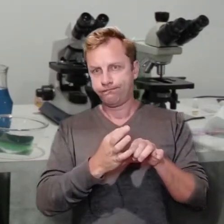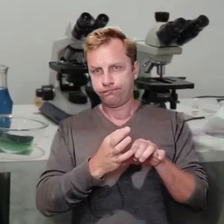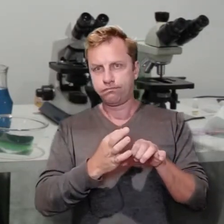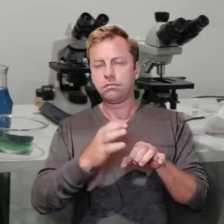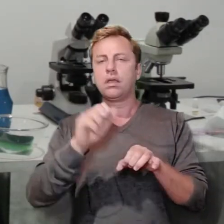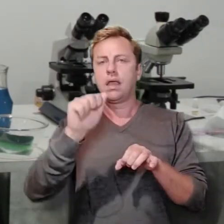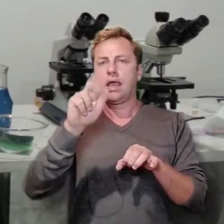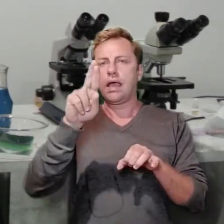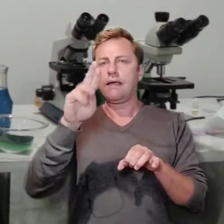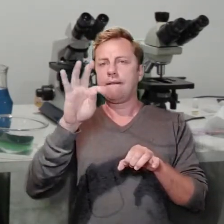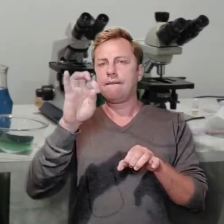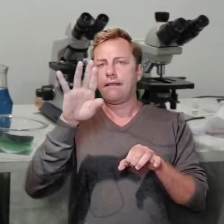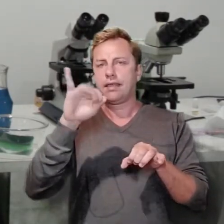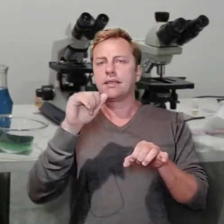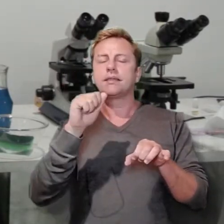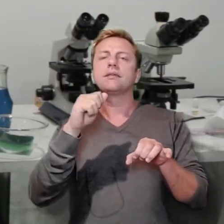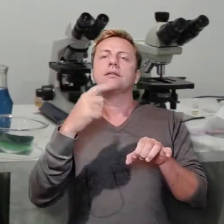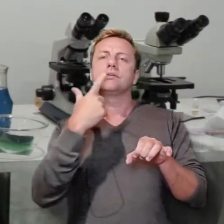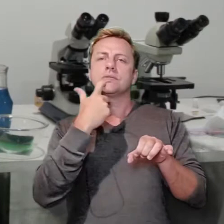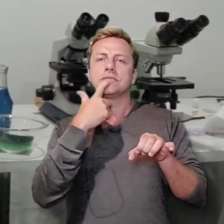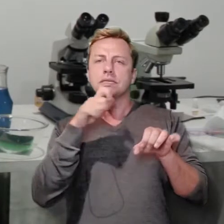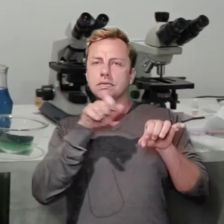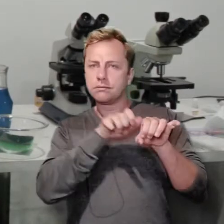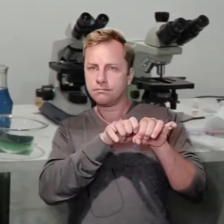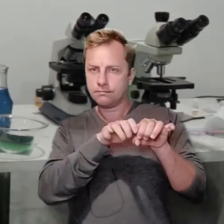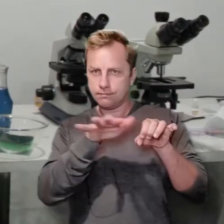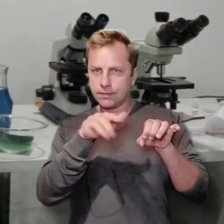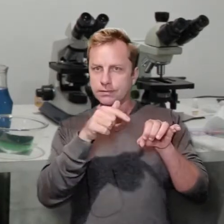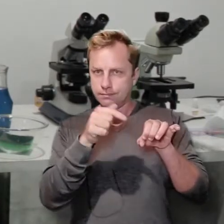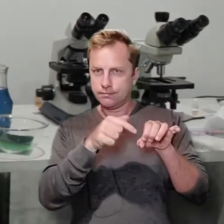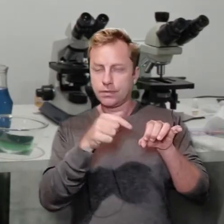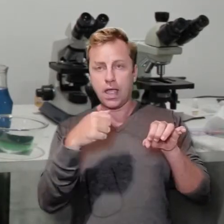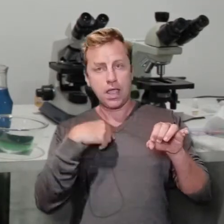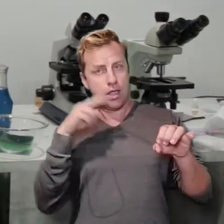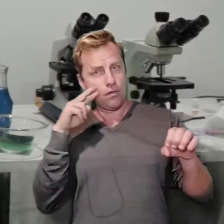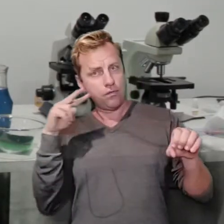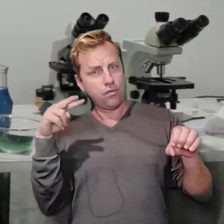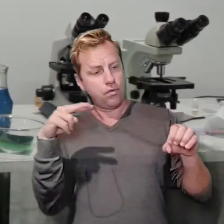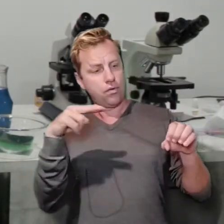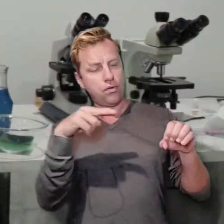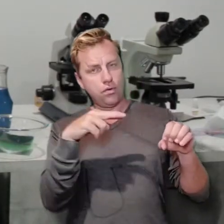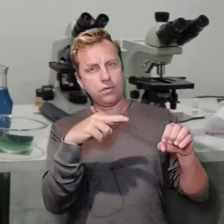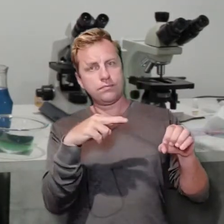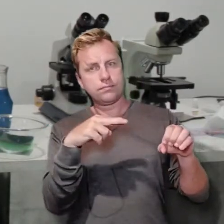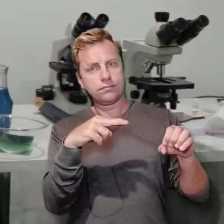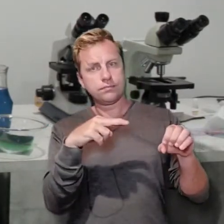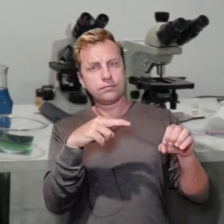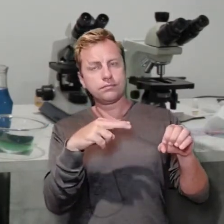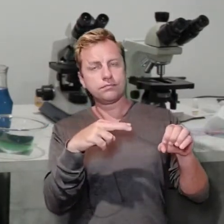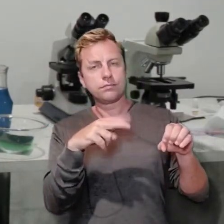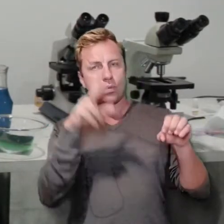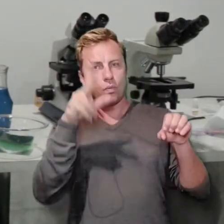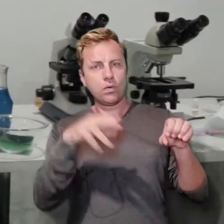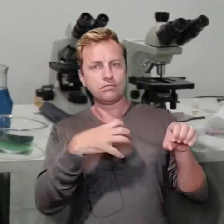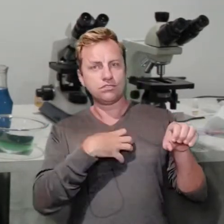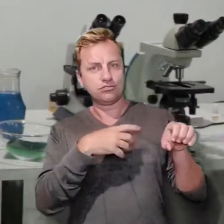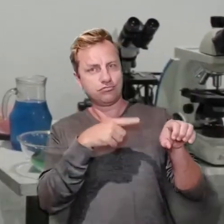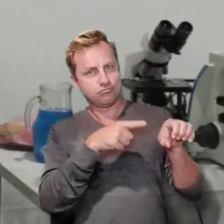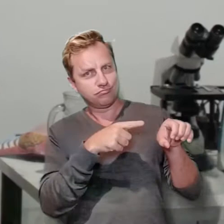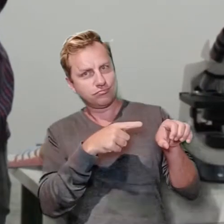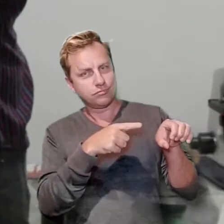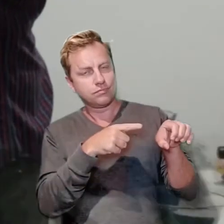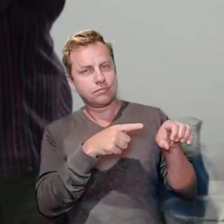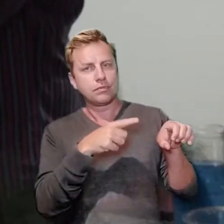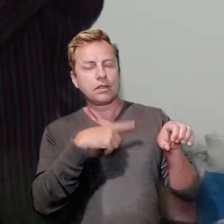por onde passa o nosso sangue e eu vou olhar essa grande artéria nesse